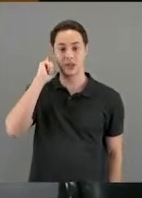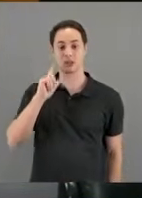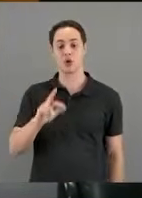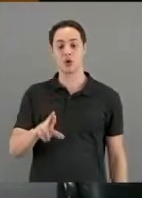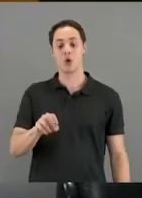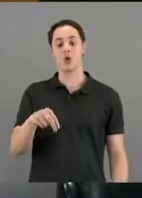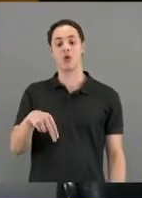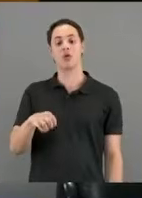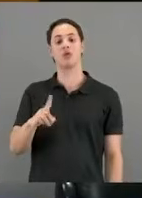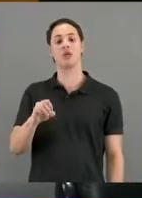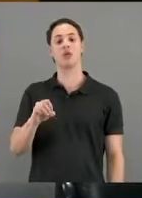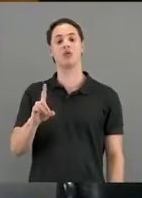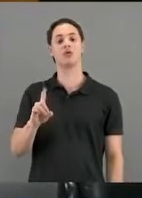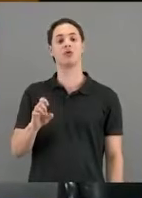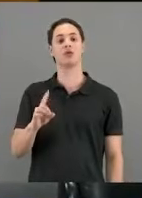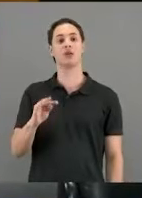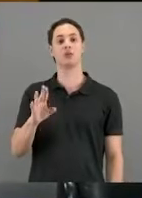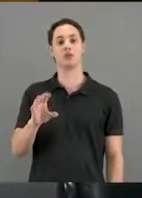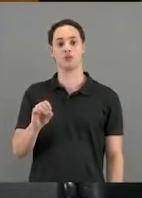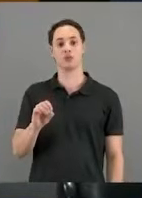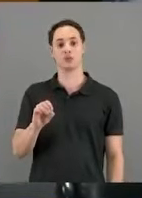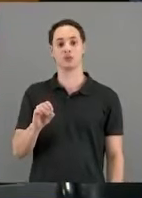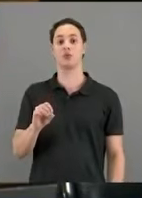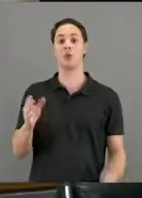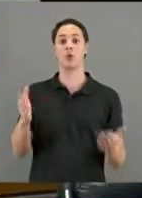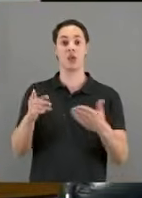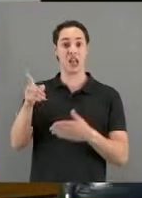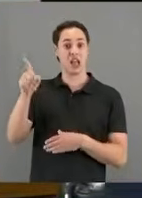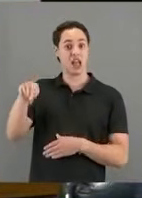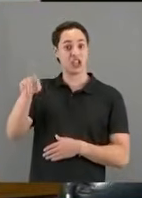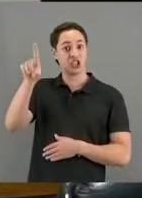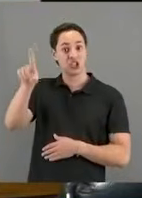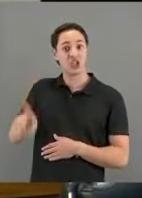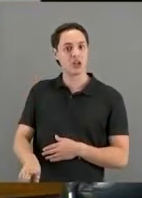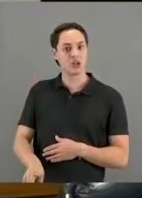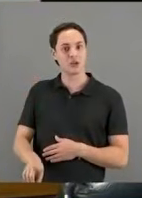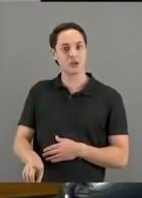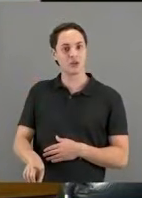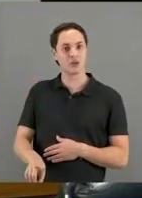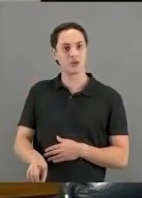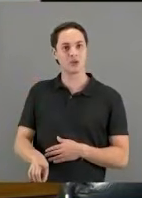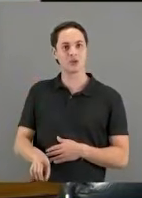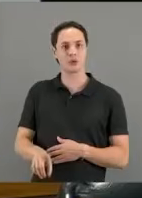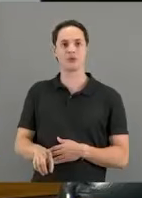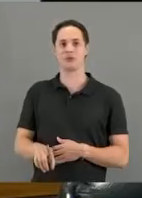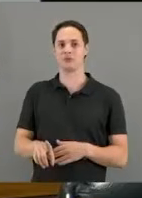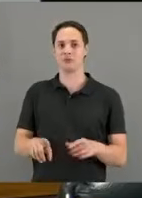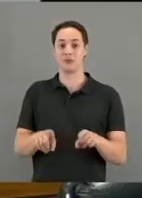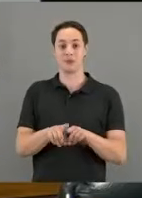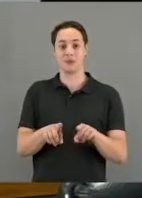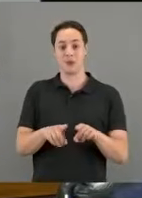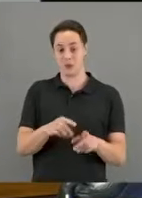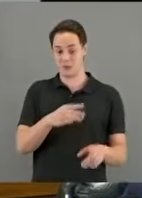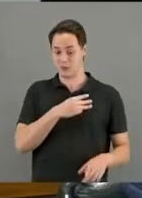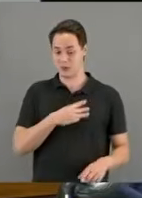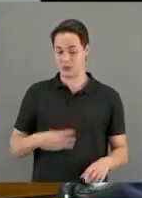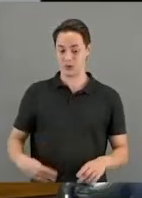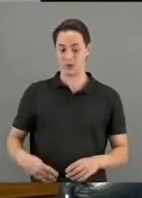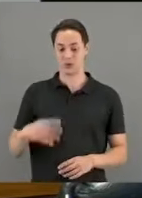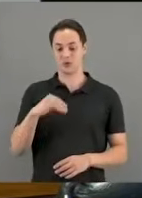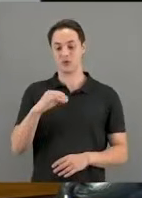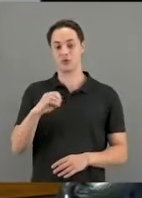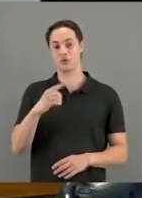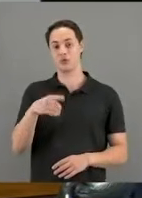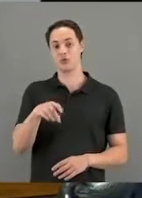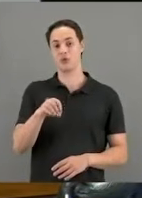curioso, presidente. O Ronaldo Bento, que hoje é um dos diretores. O João Roma, que a gente já citou, ministro. E José Carlos